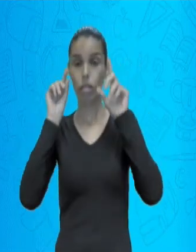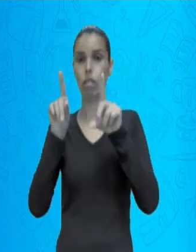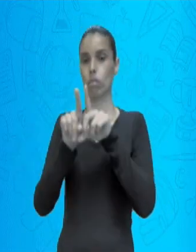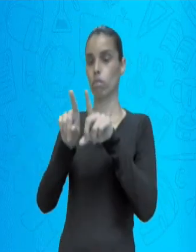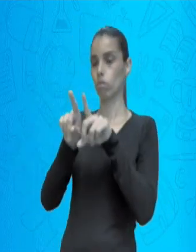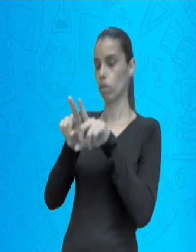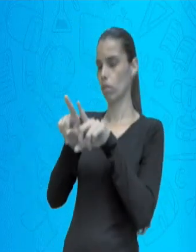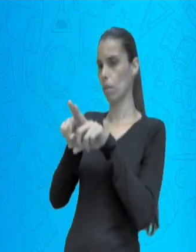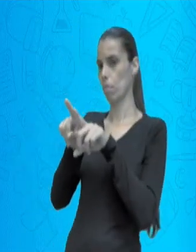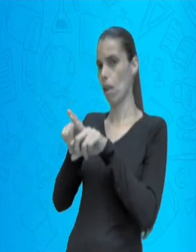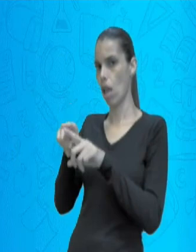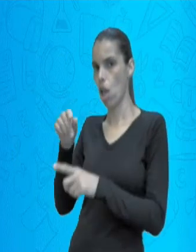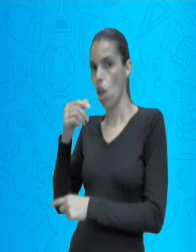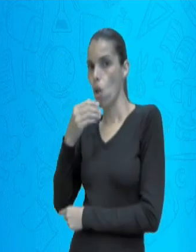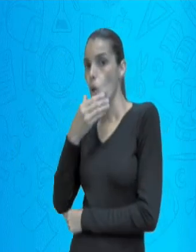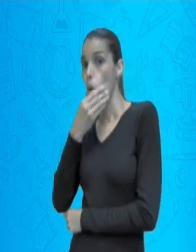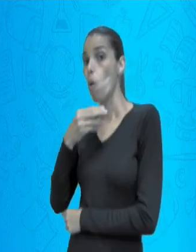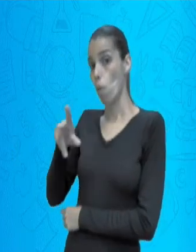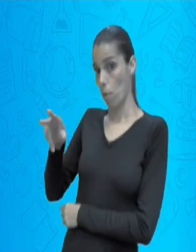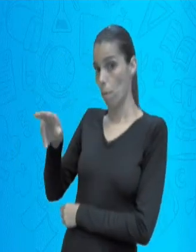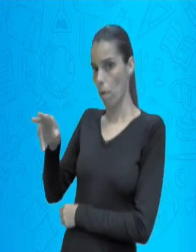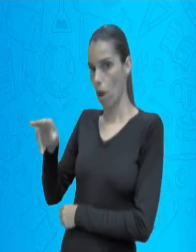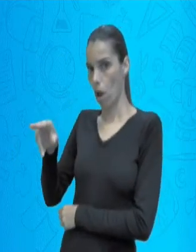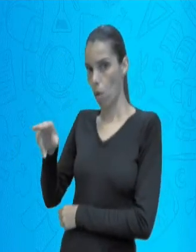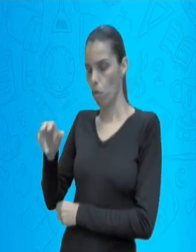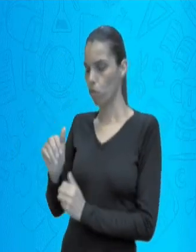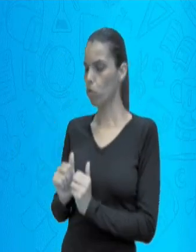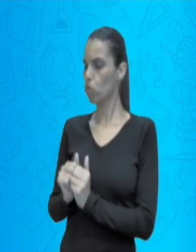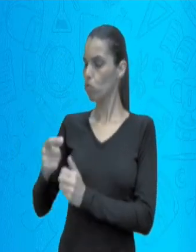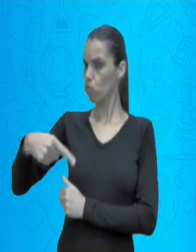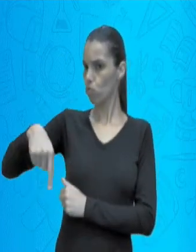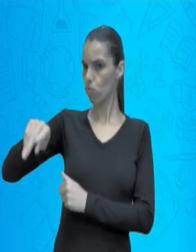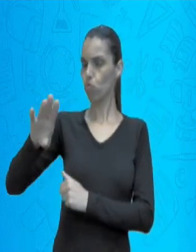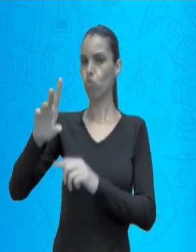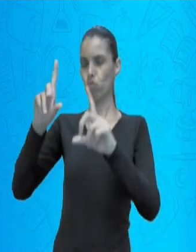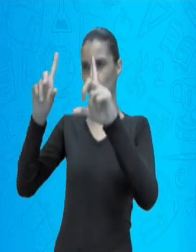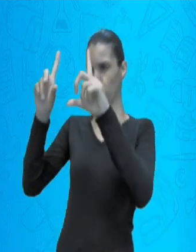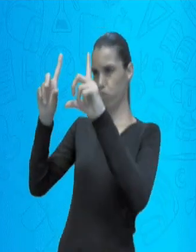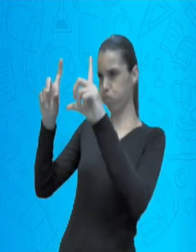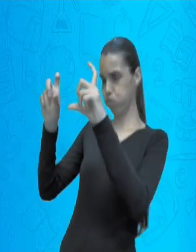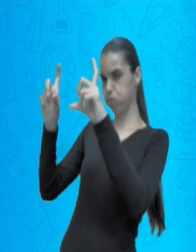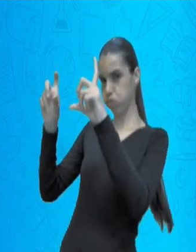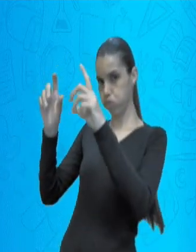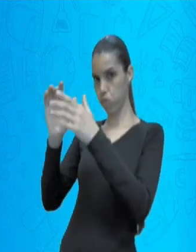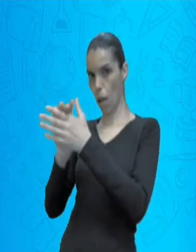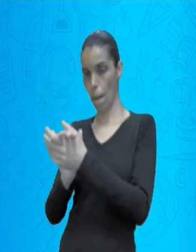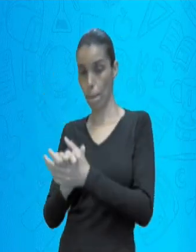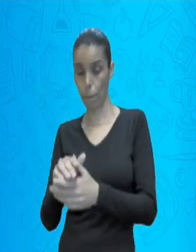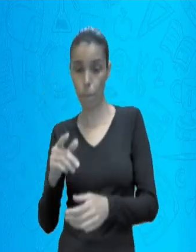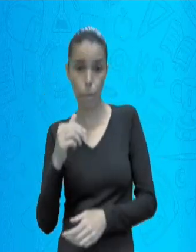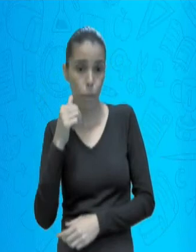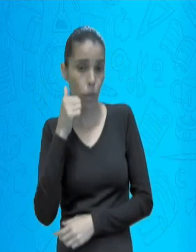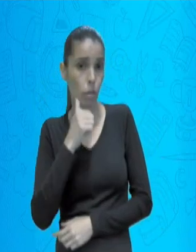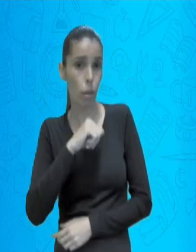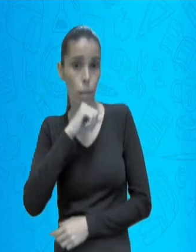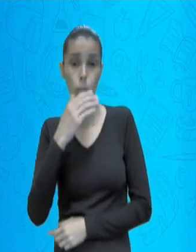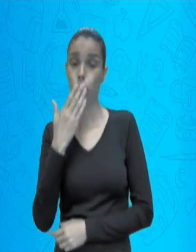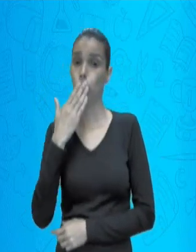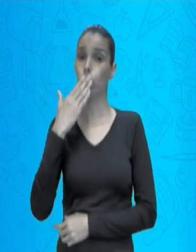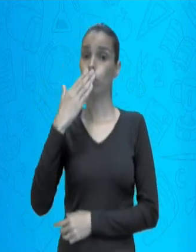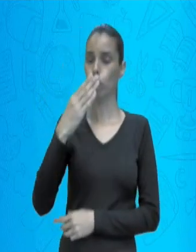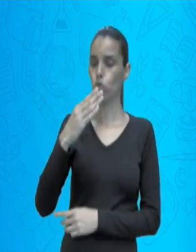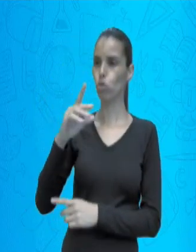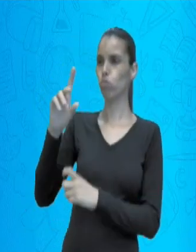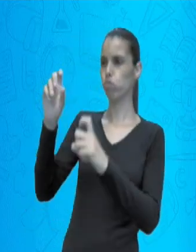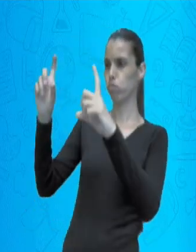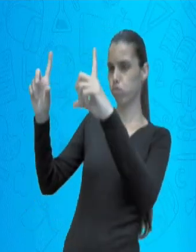quando a mãe lembrou que ele deveria tirar com o amigo dele. Solicitou a ajudante da casa